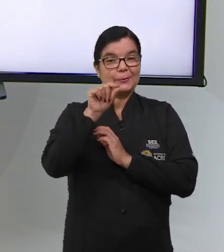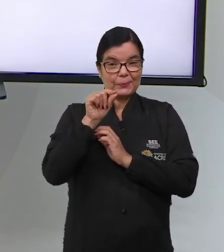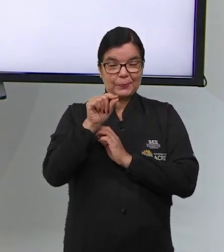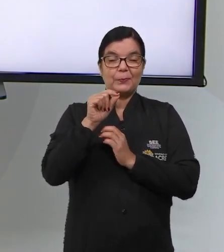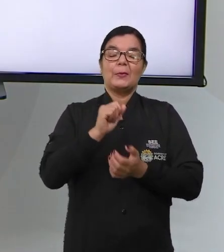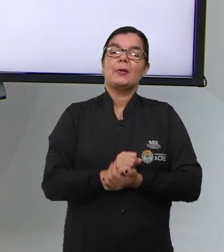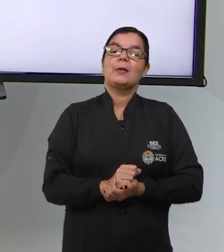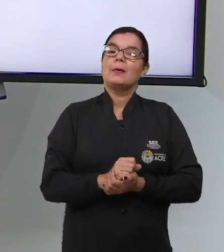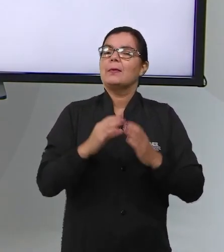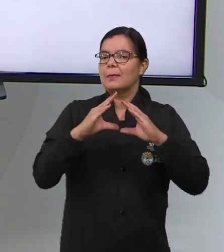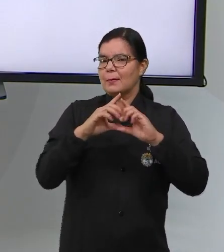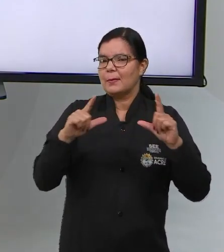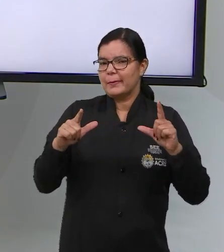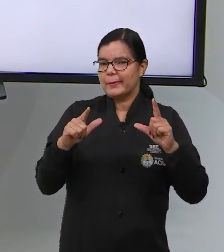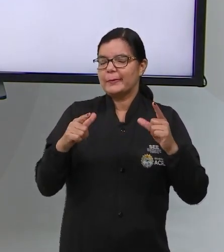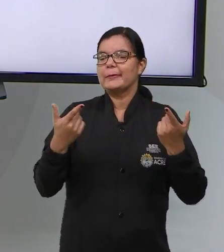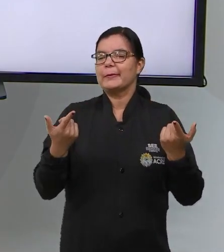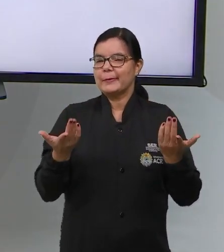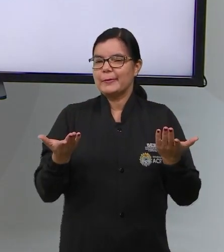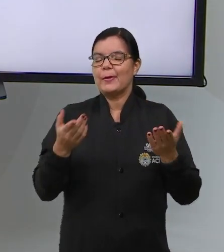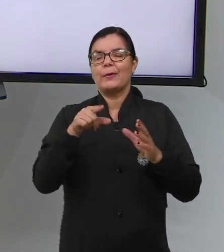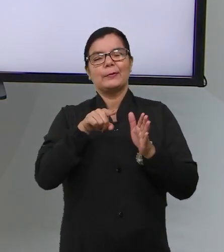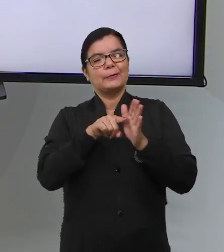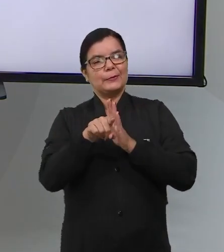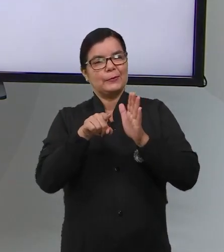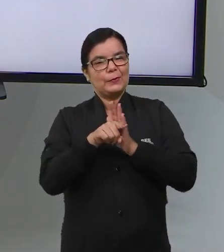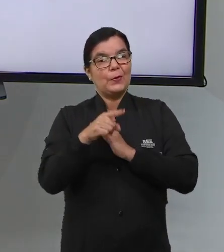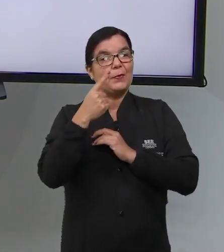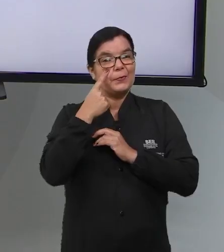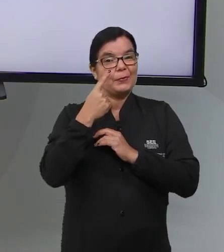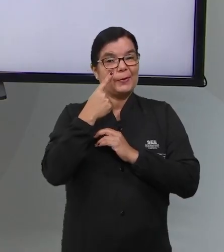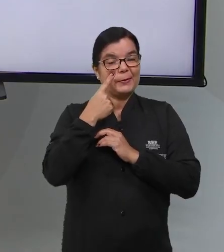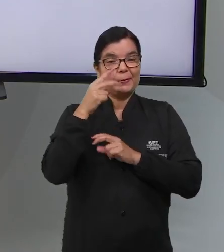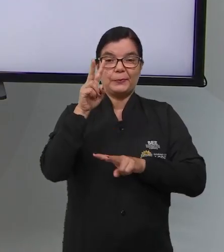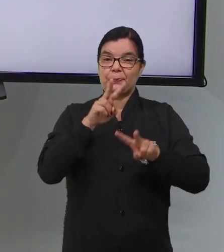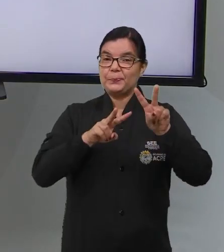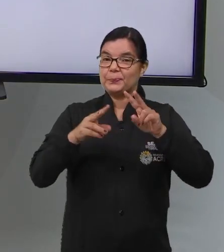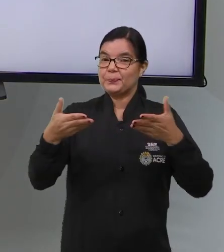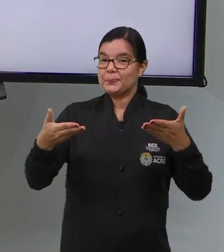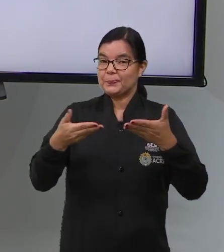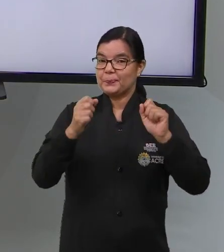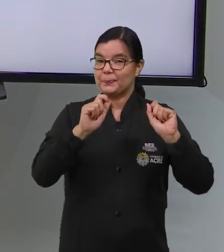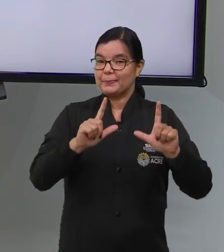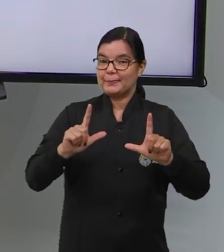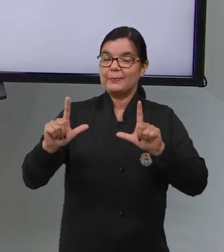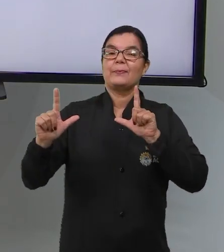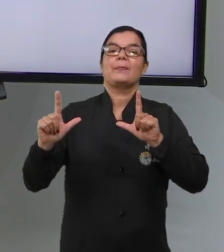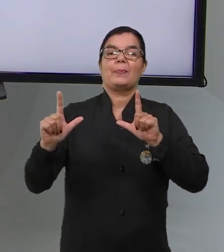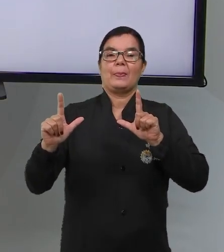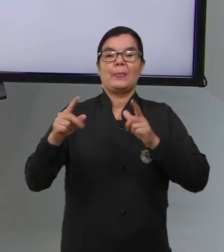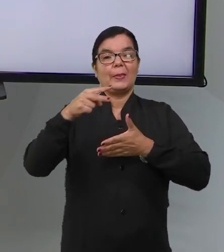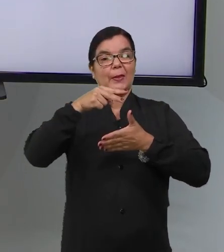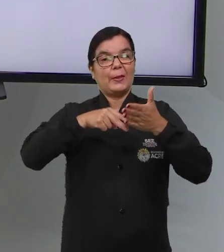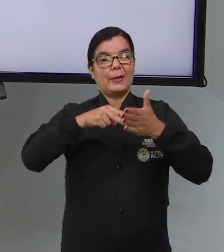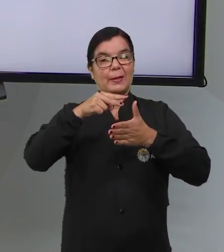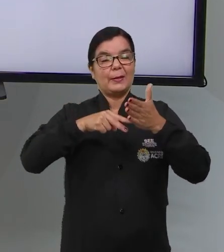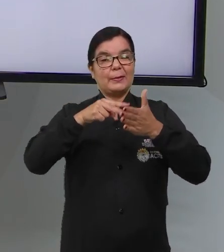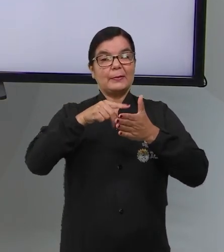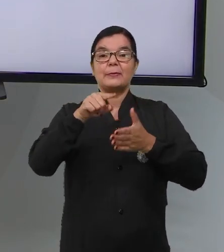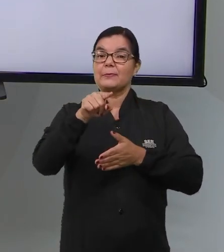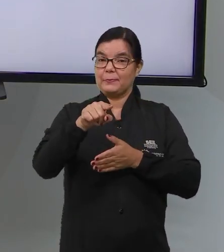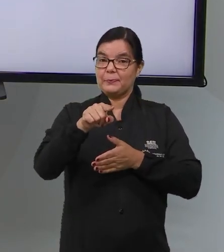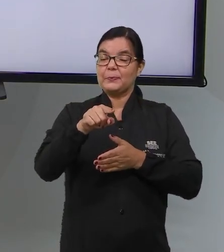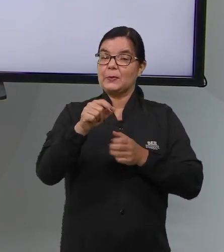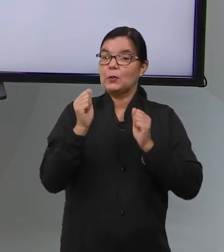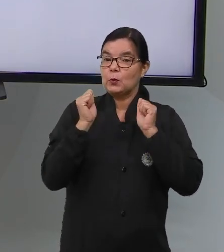E, inclusive, essa questão objetiva, vamos visualizá-la em tela, eu vou fazer a leitura e você